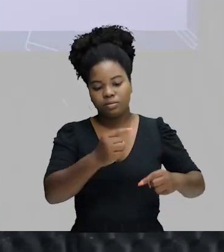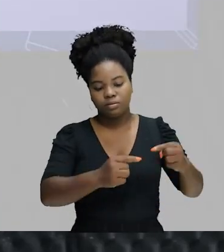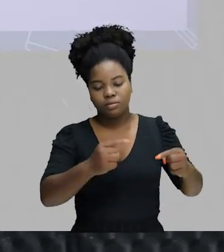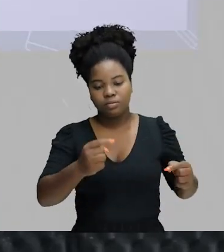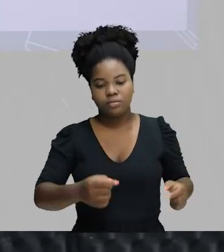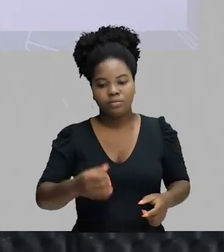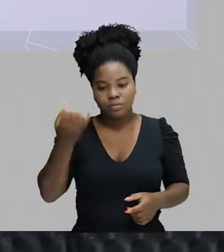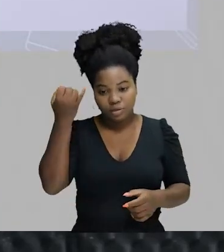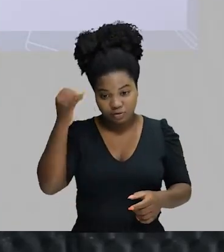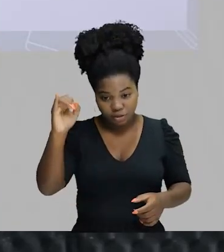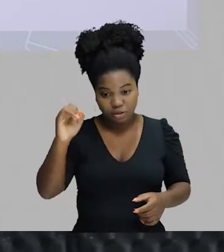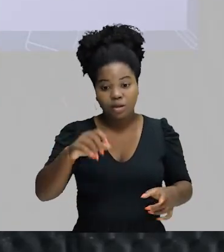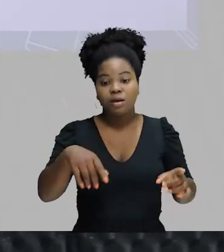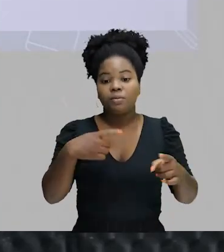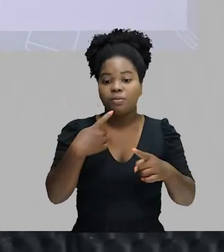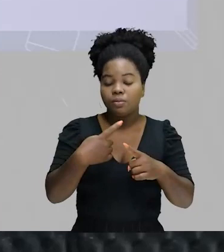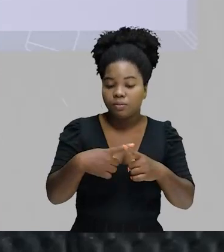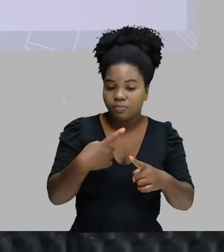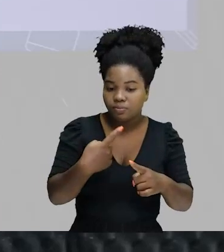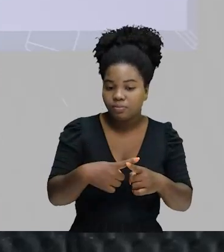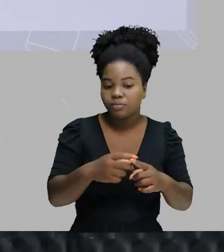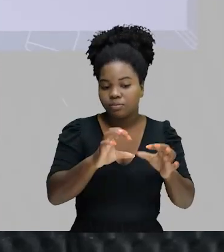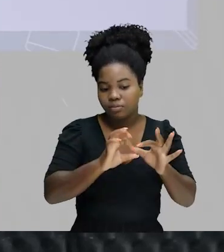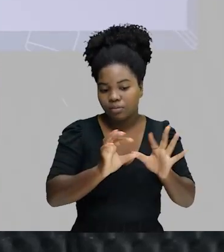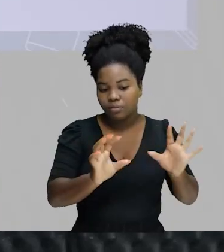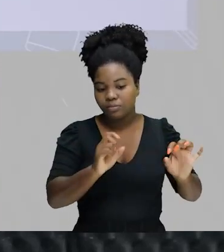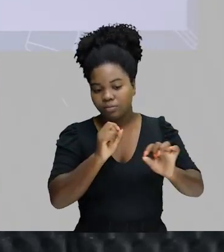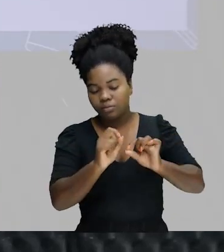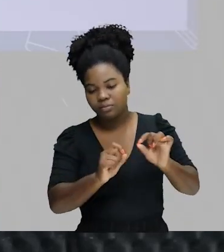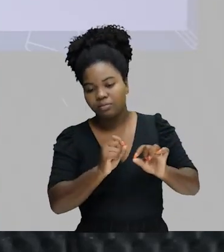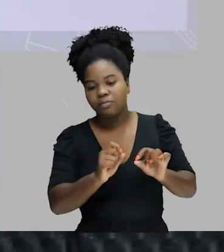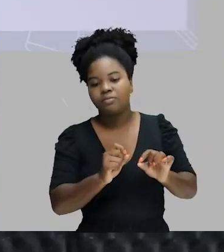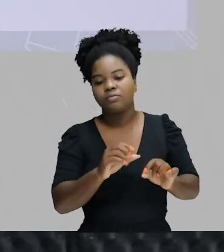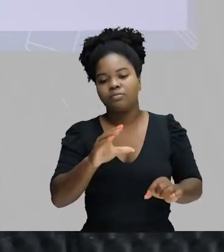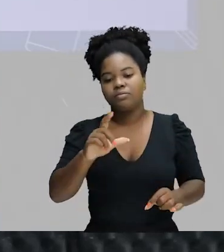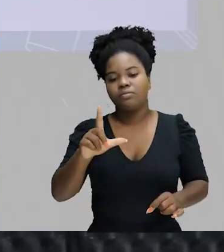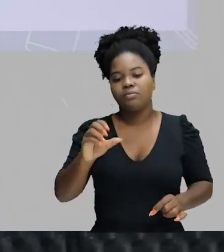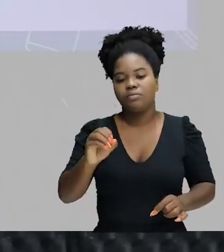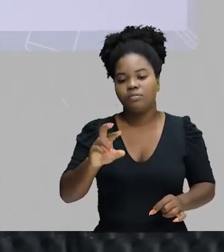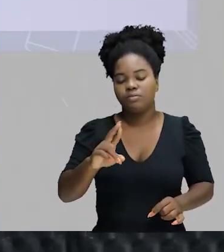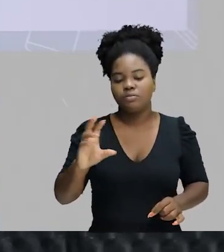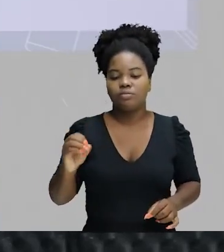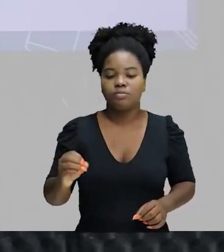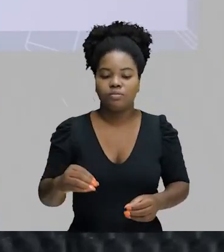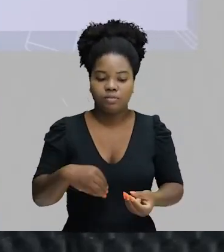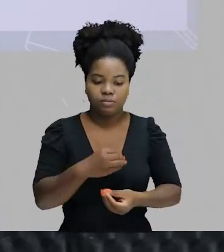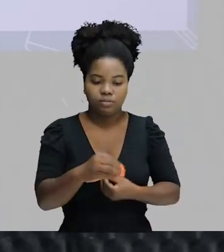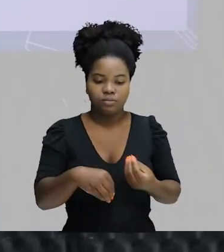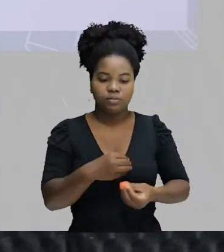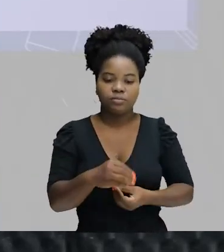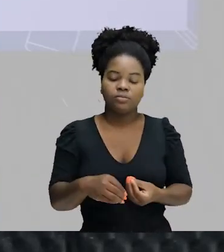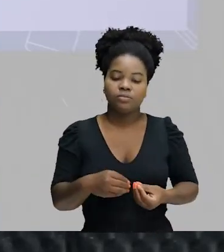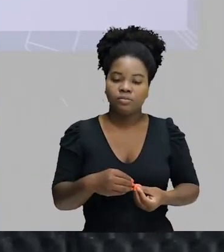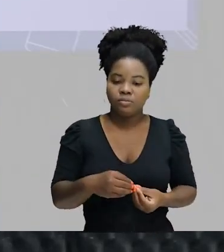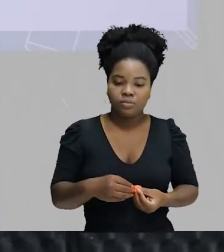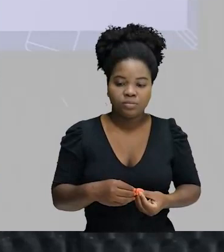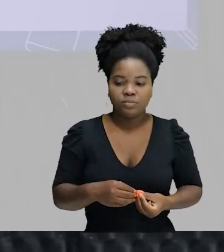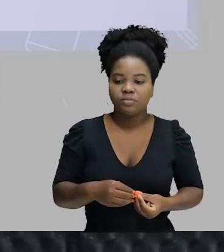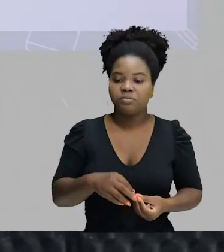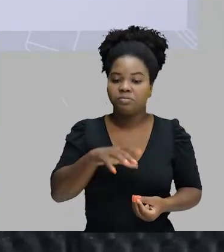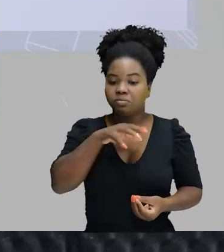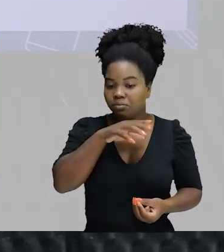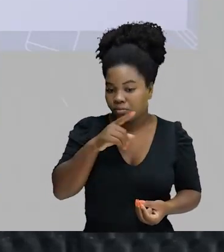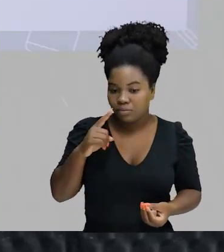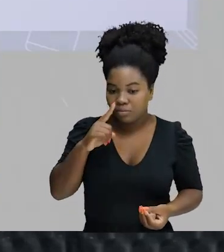desse material vai liberar, certo? Vai liberar o cloro, que é uma substância tóxica. Então tenha cuidado